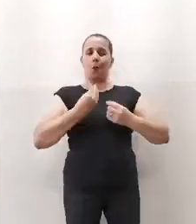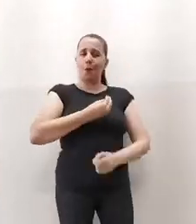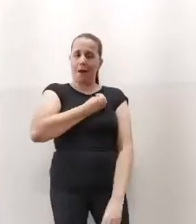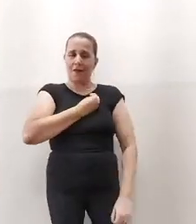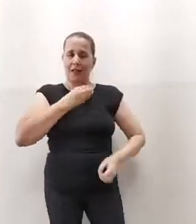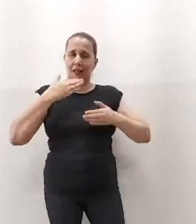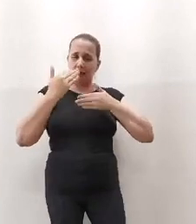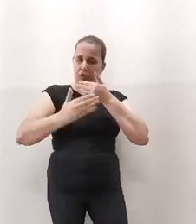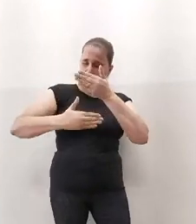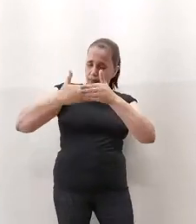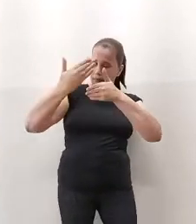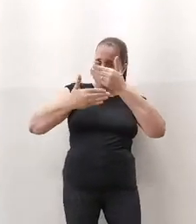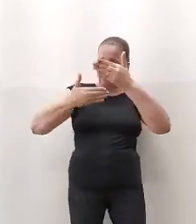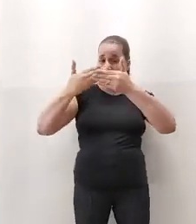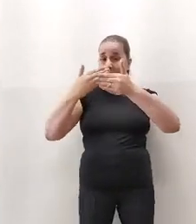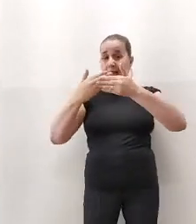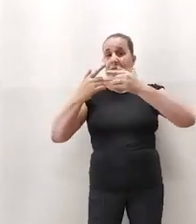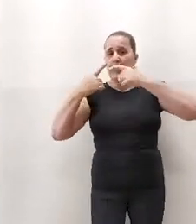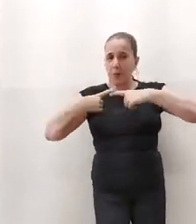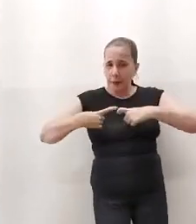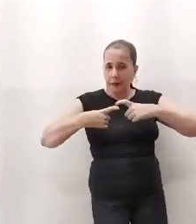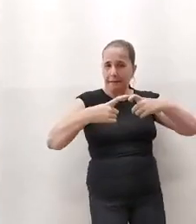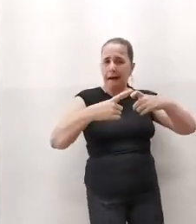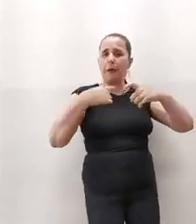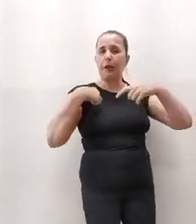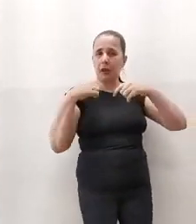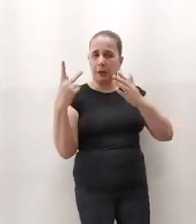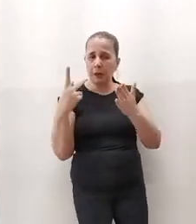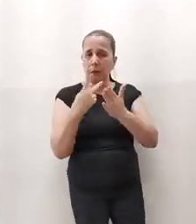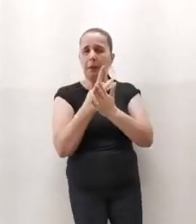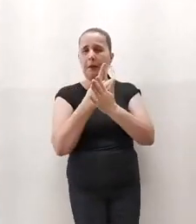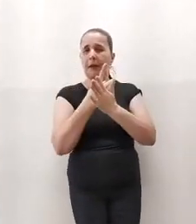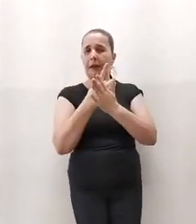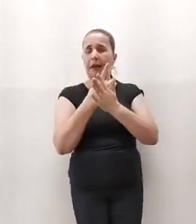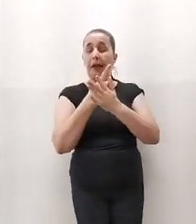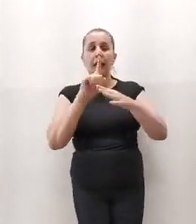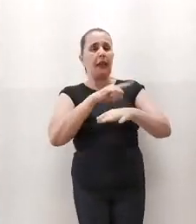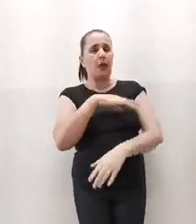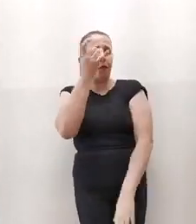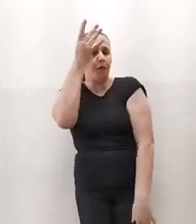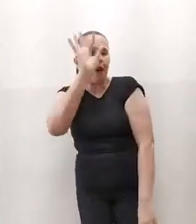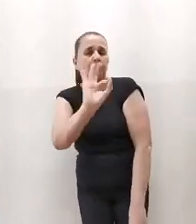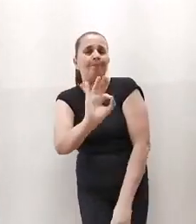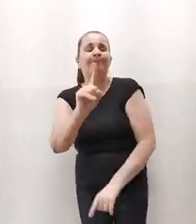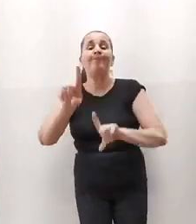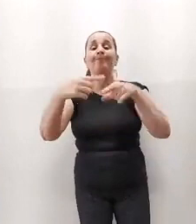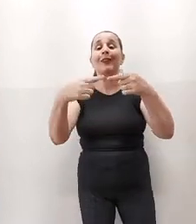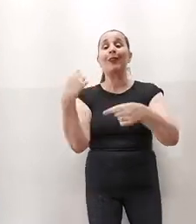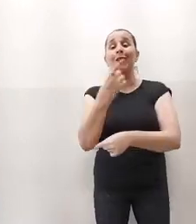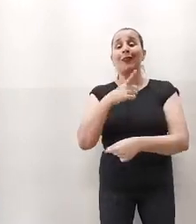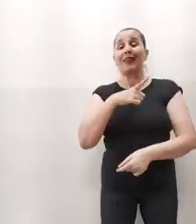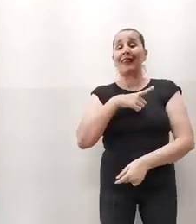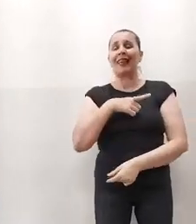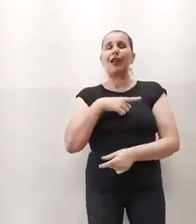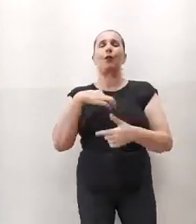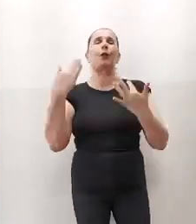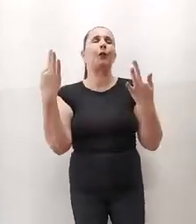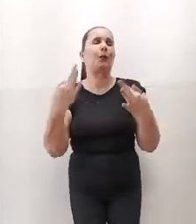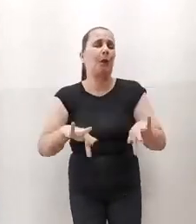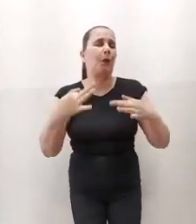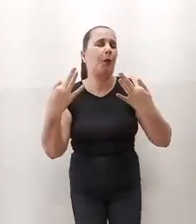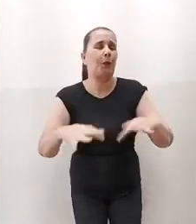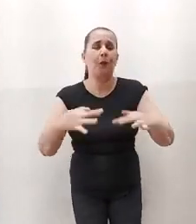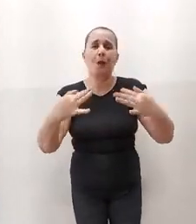para corrermos e combatermos, e não será fácil. Nós, irmãos, iremos passar por muita dor